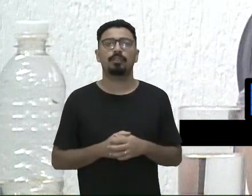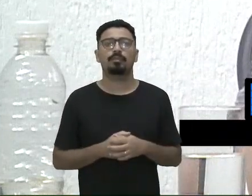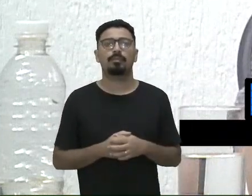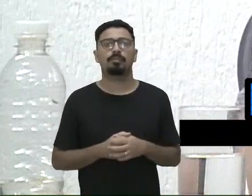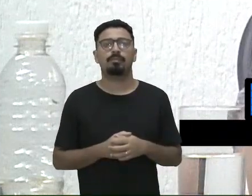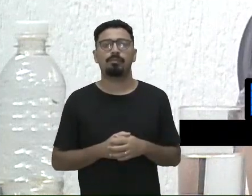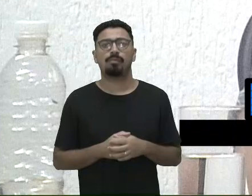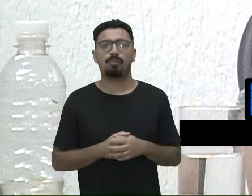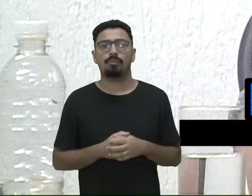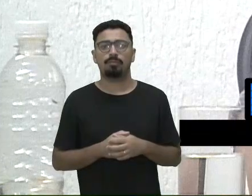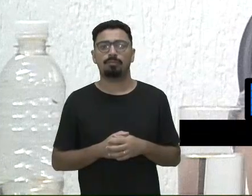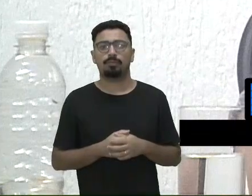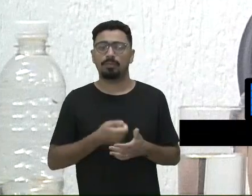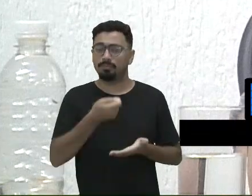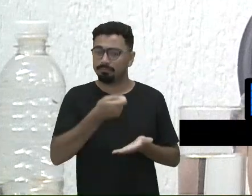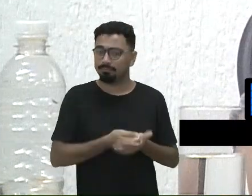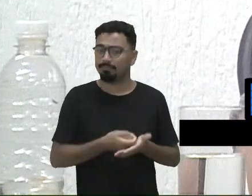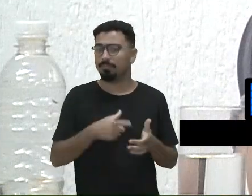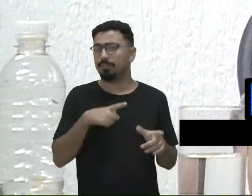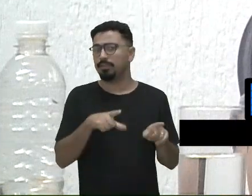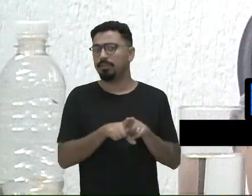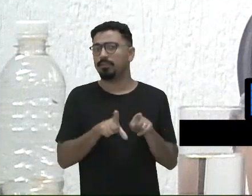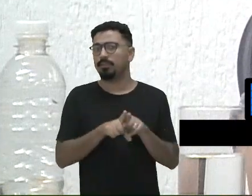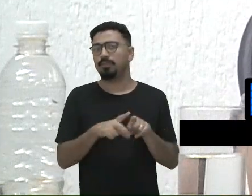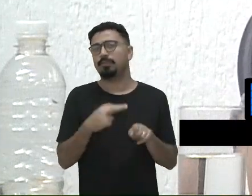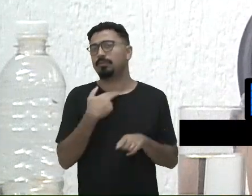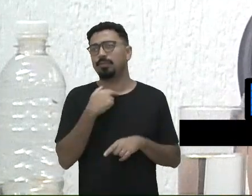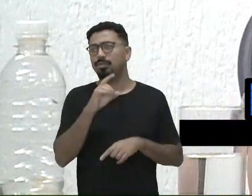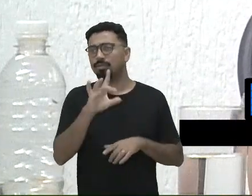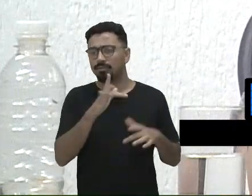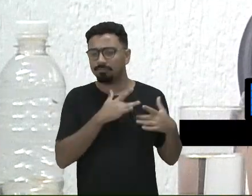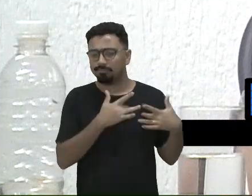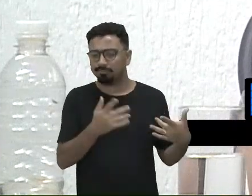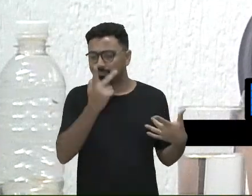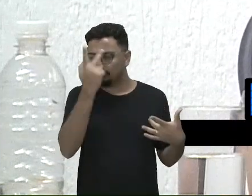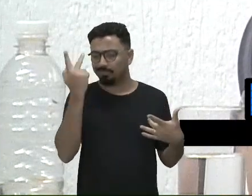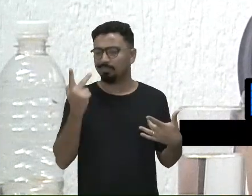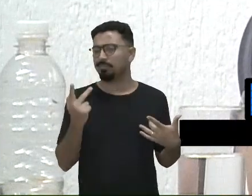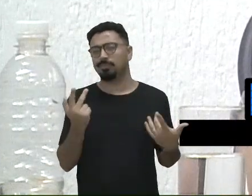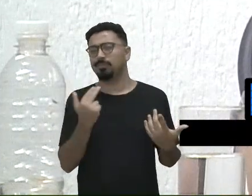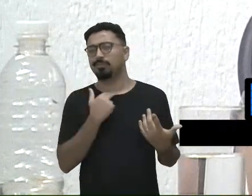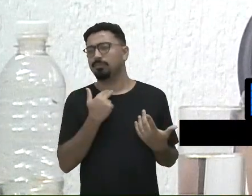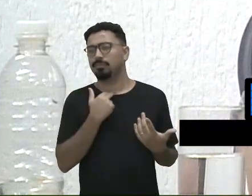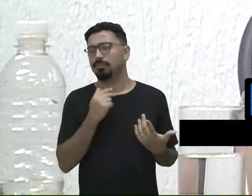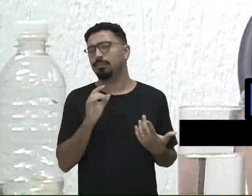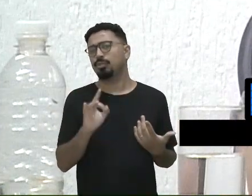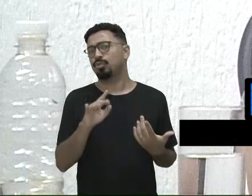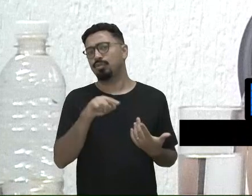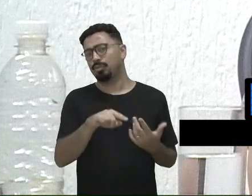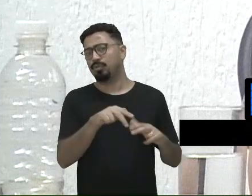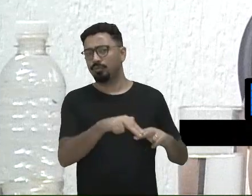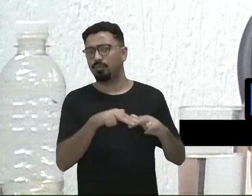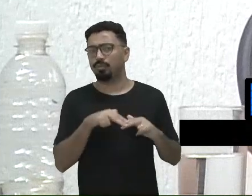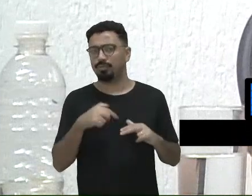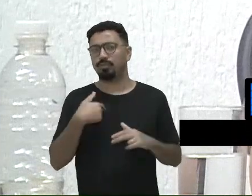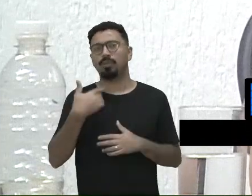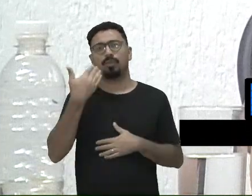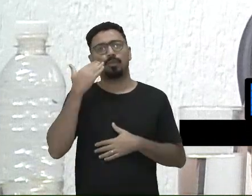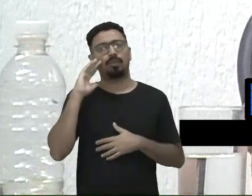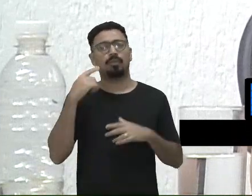levada ao pé da letra. Nós não podemos contar com a boa vontade das pessoas. Por isso eu entendo